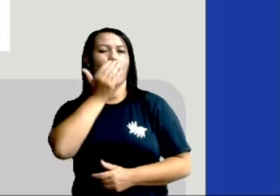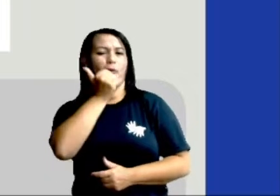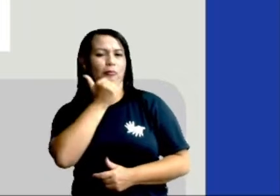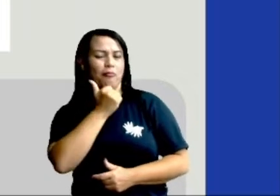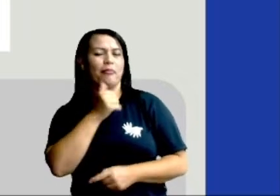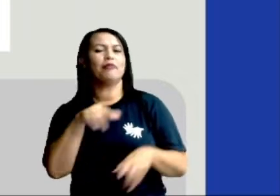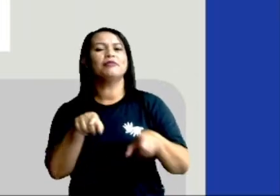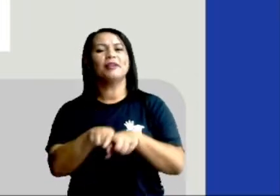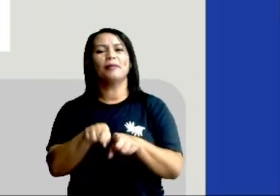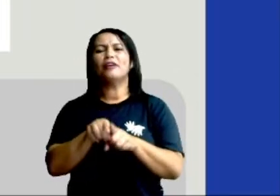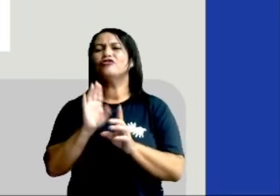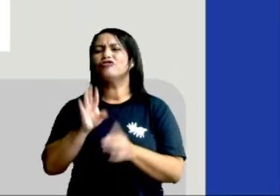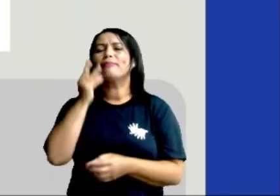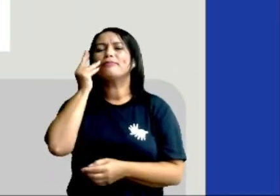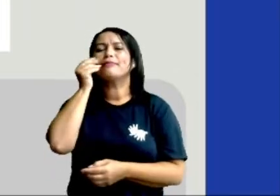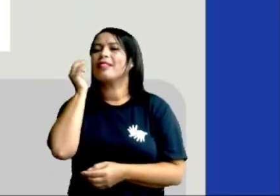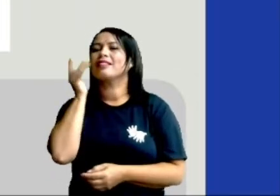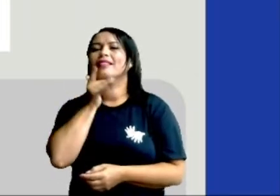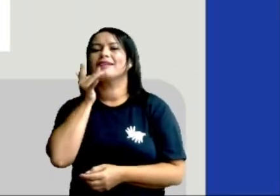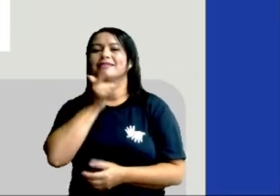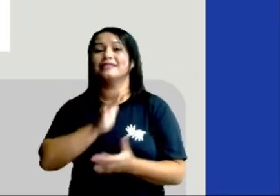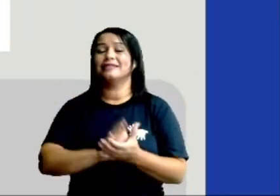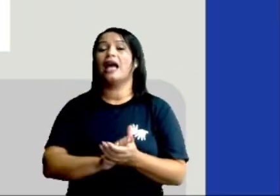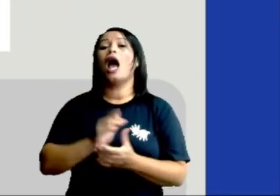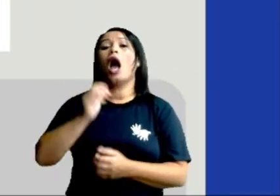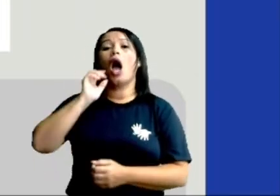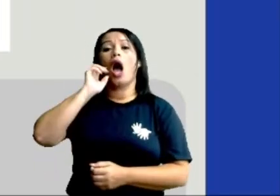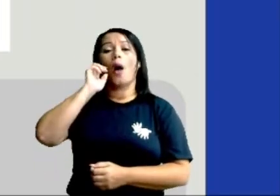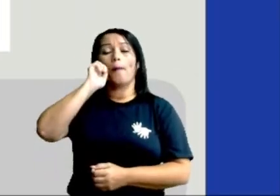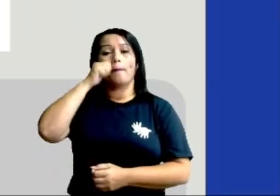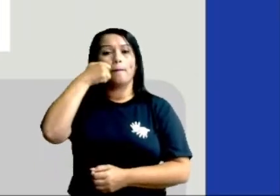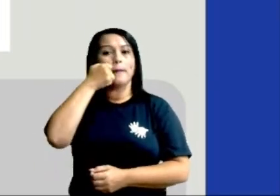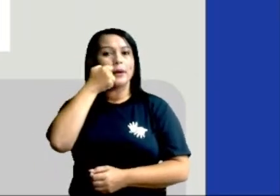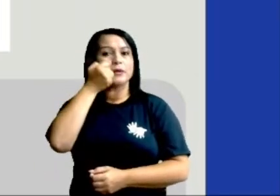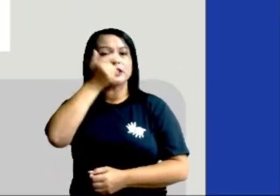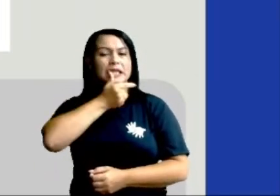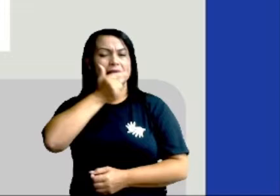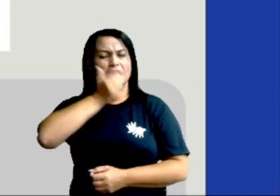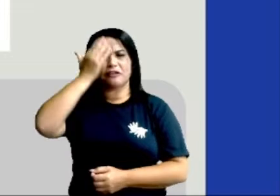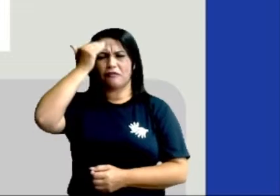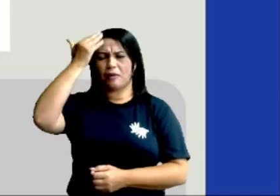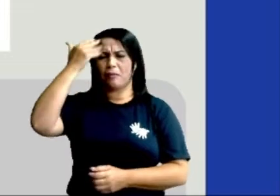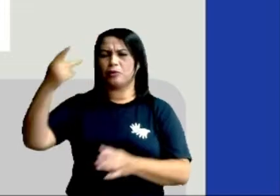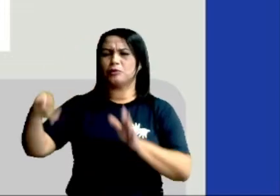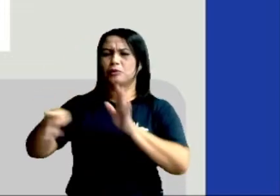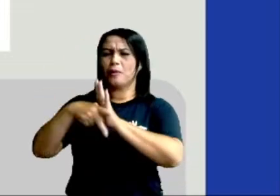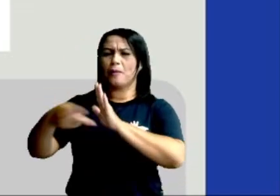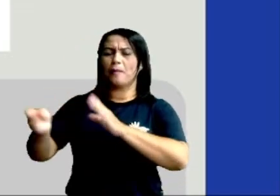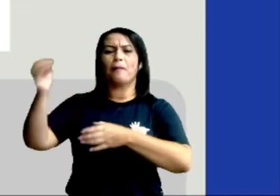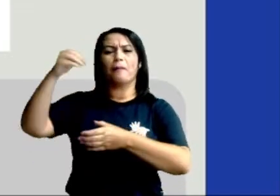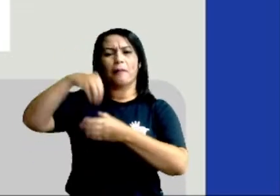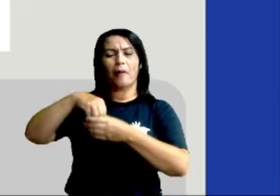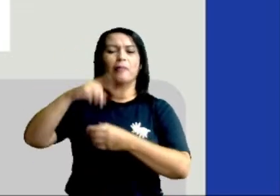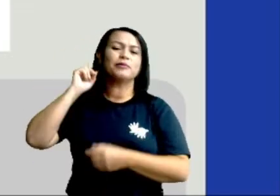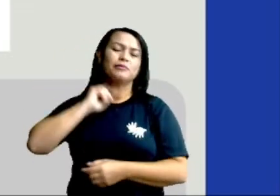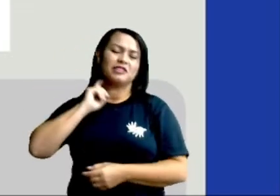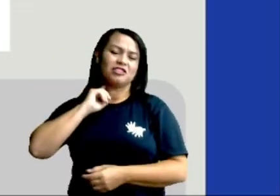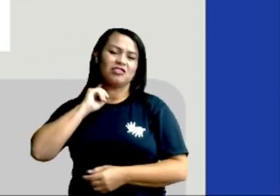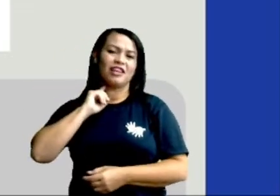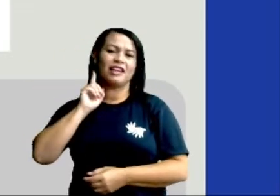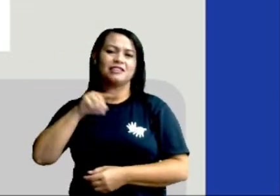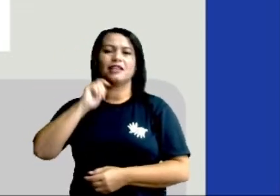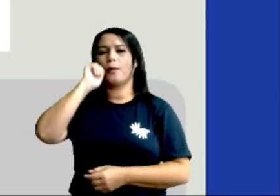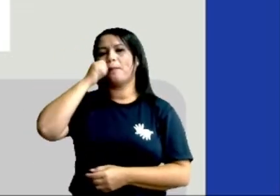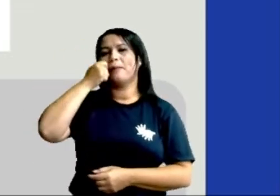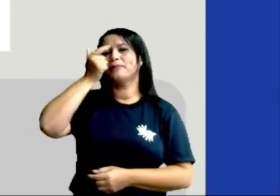né? E já provou essa delícia. O pão de queijo é muito famoso desse estado da região Sudeste, que é o pão